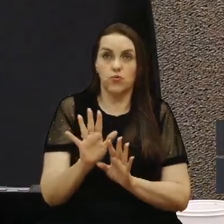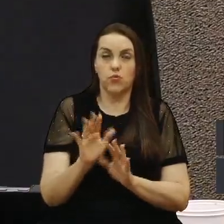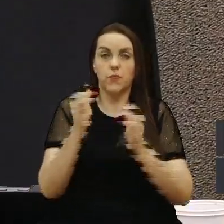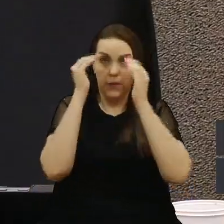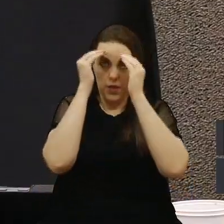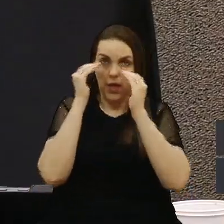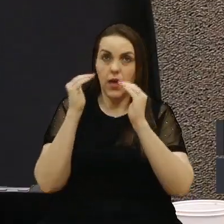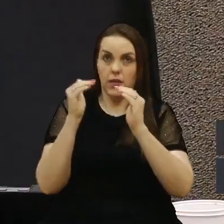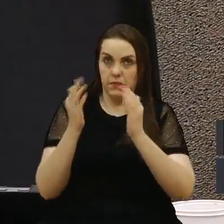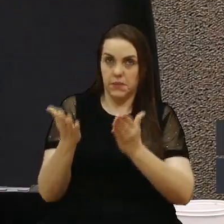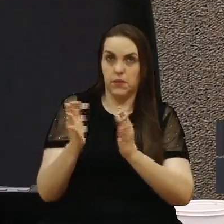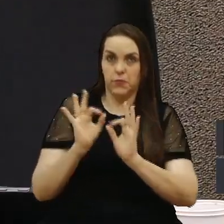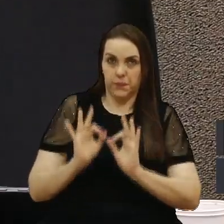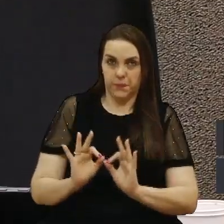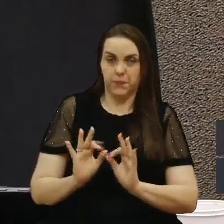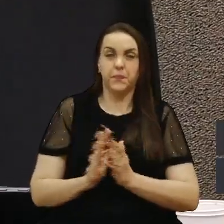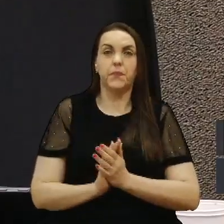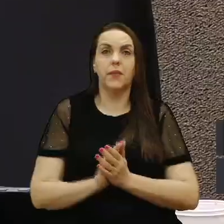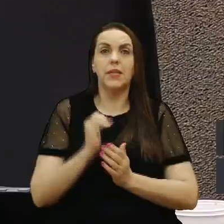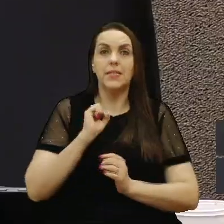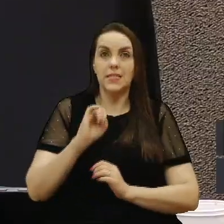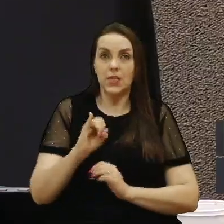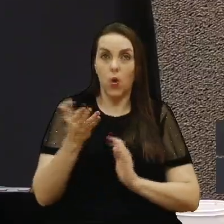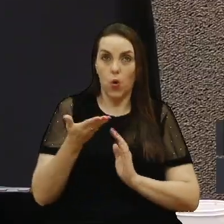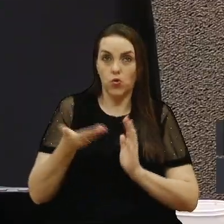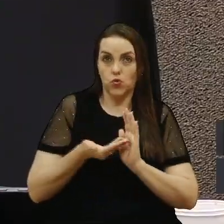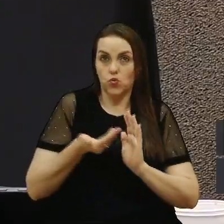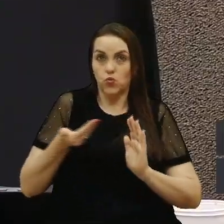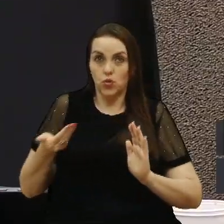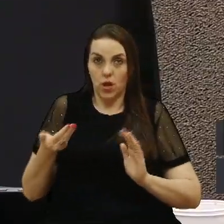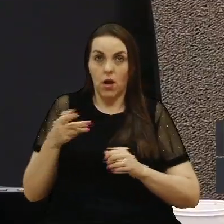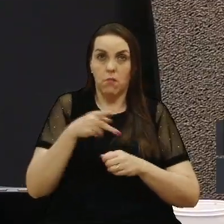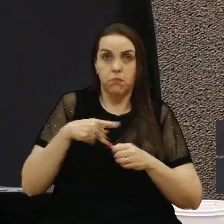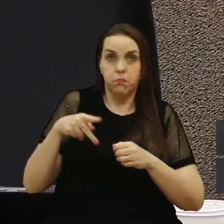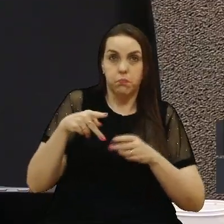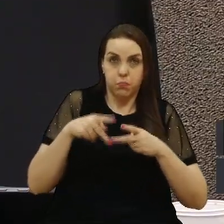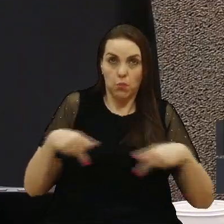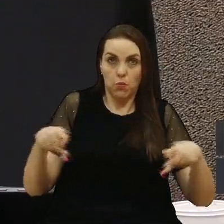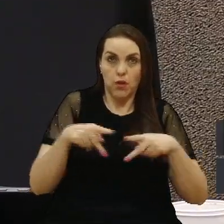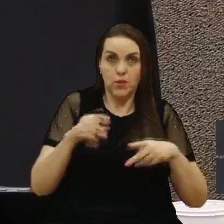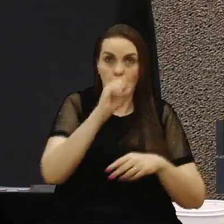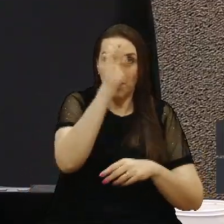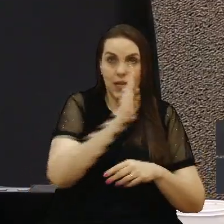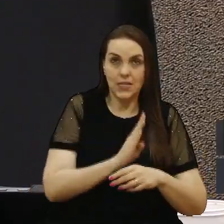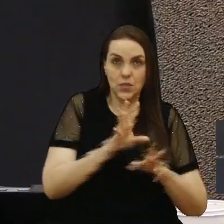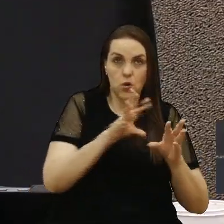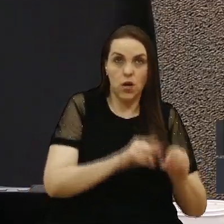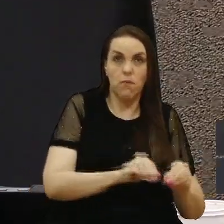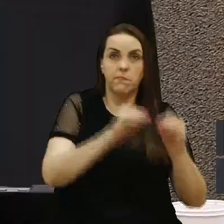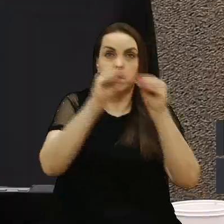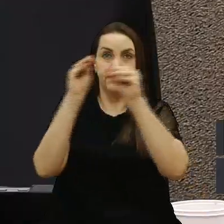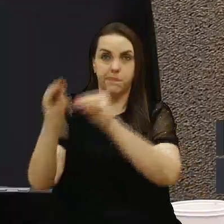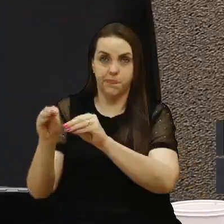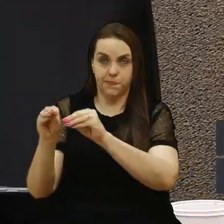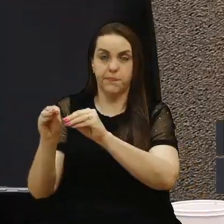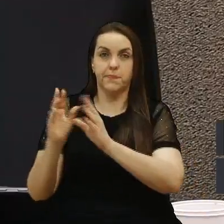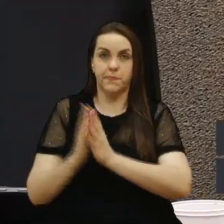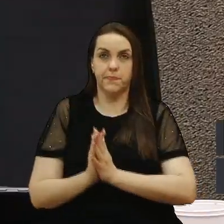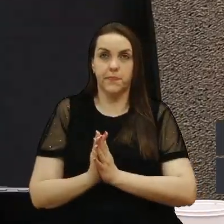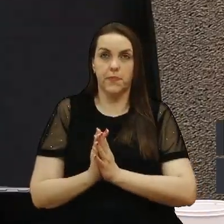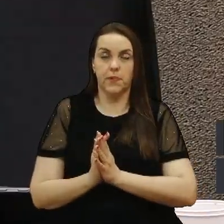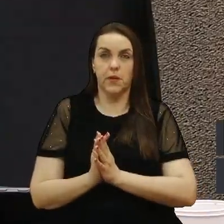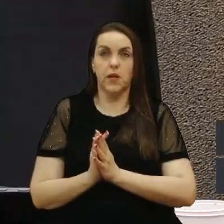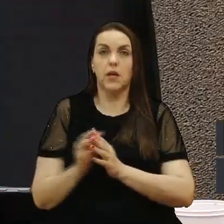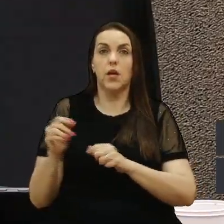o respeito, se a gente hoje tirasse o povo brasileiro do Brasil e colocasse em outro lugar, colocasse o povo da